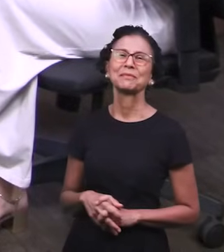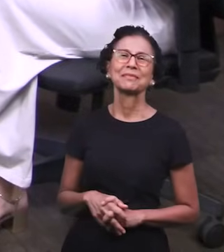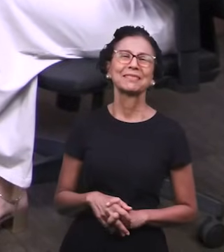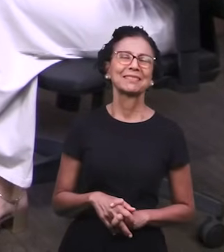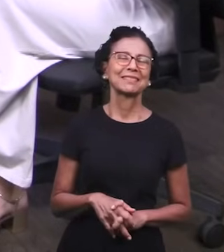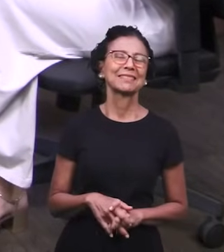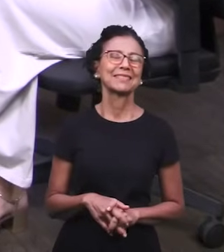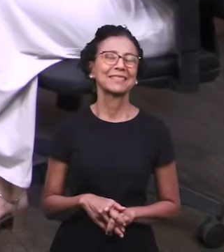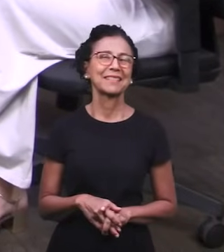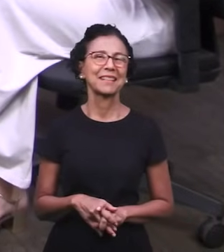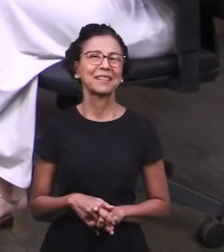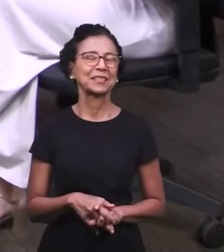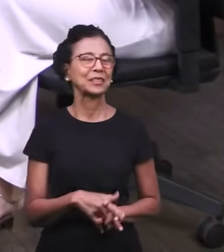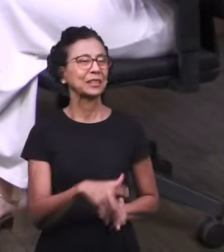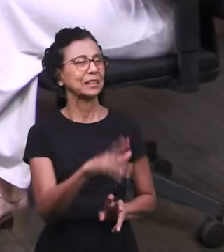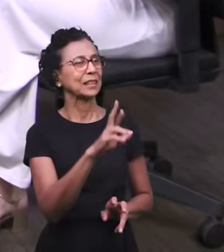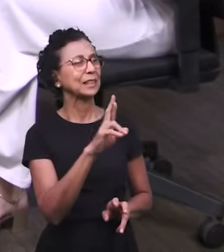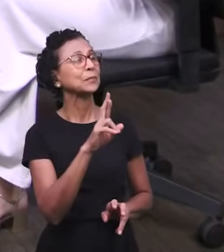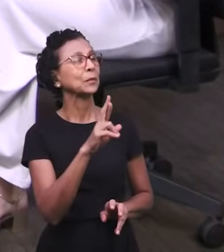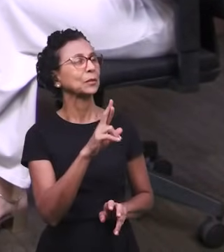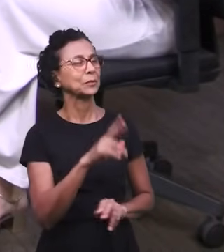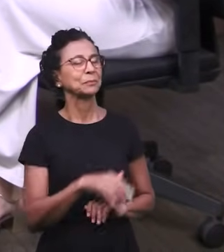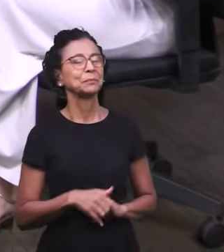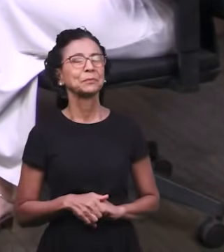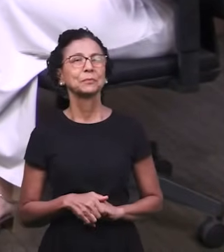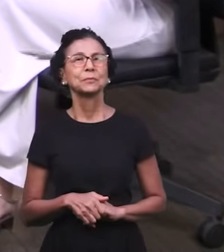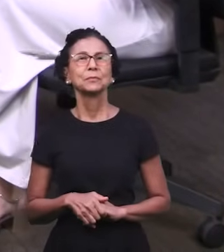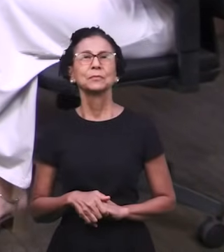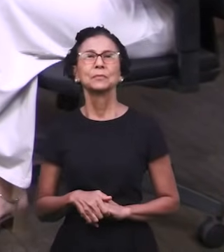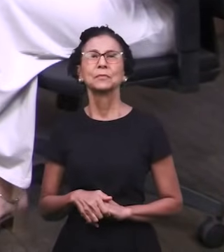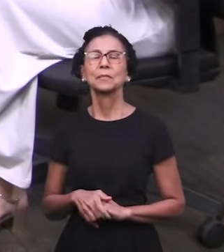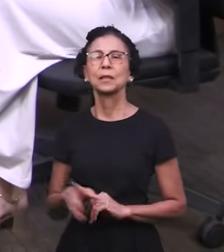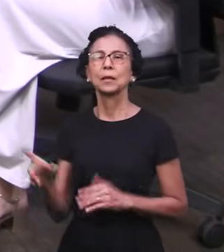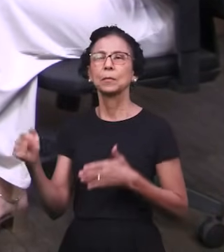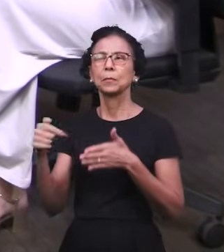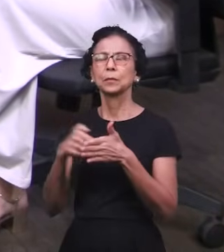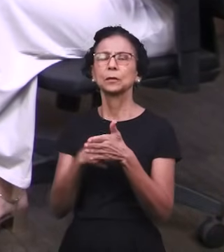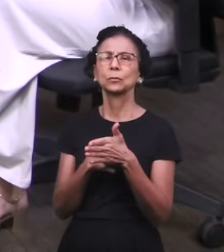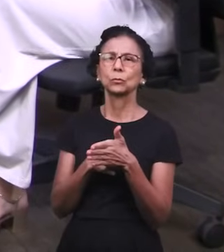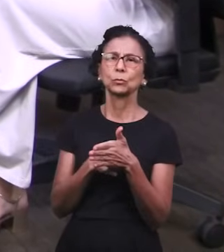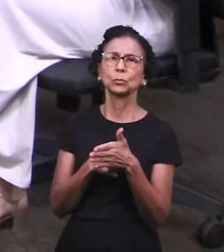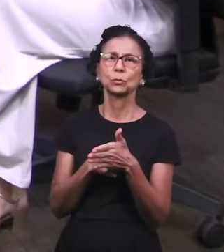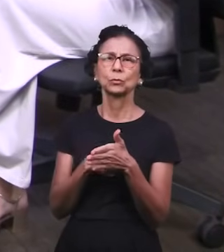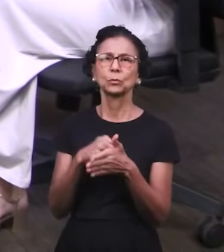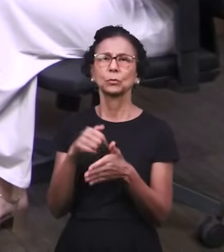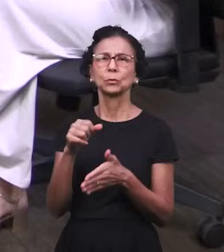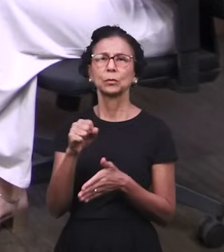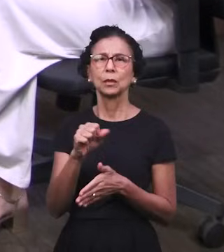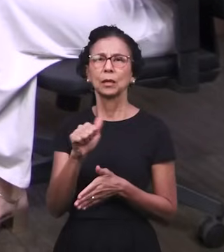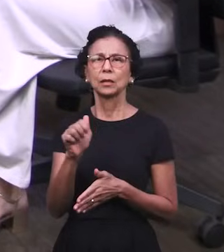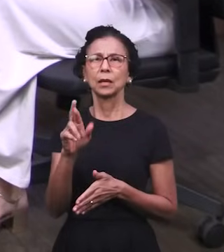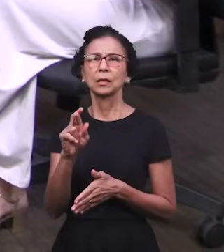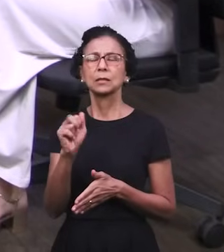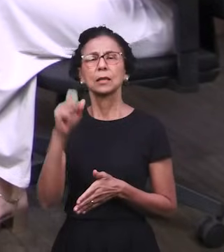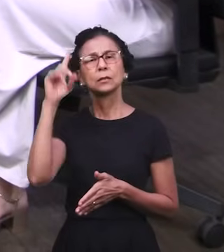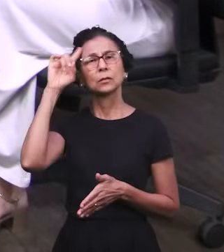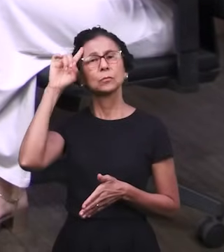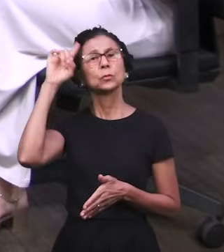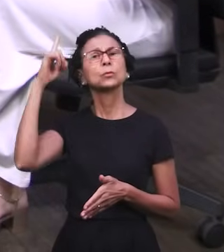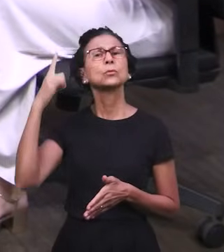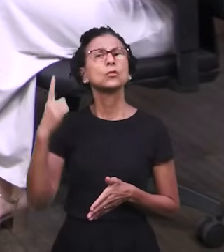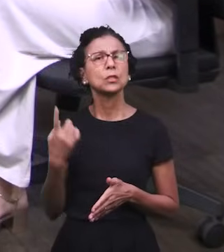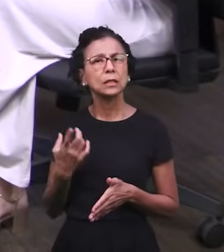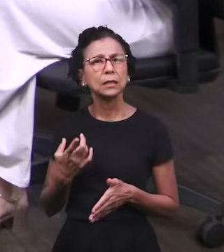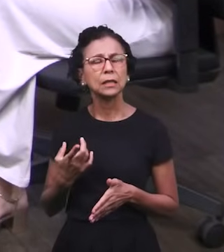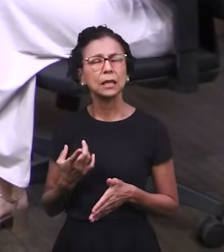data, né? Que a Bíblia não menciona, né, a data, o dia, né?